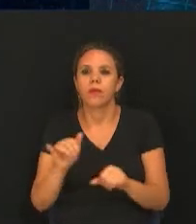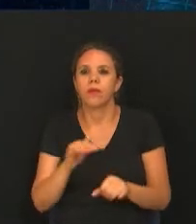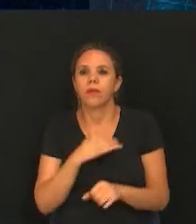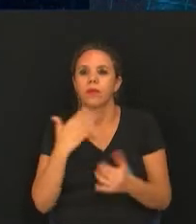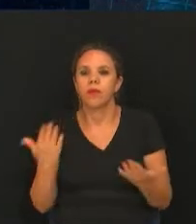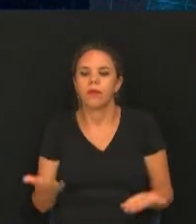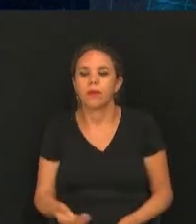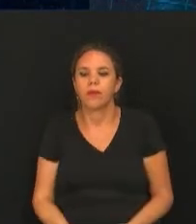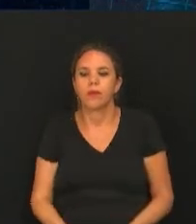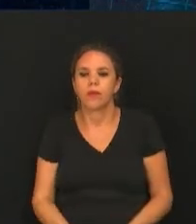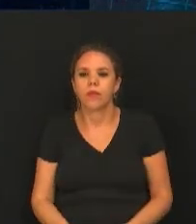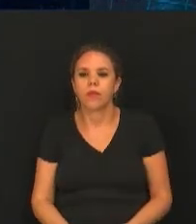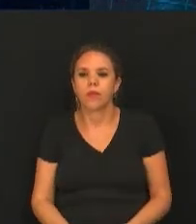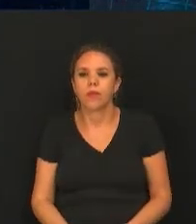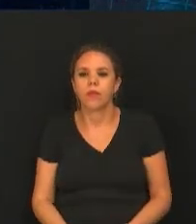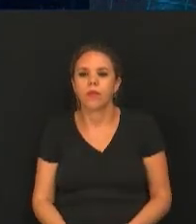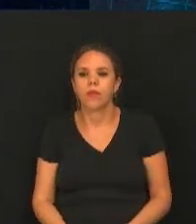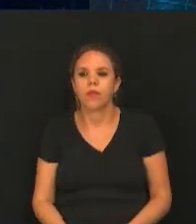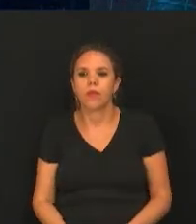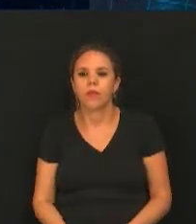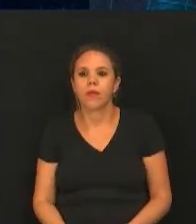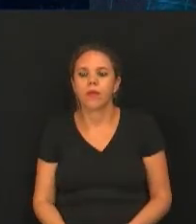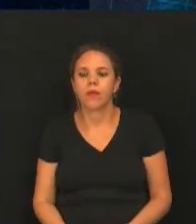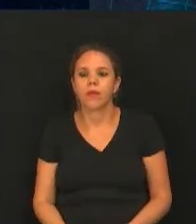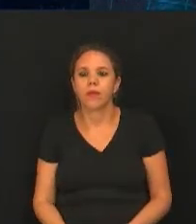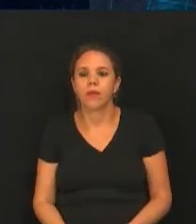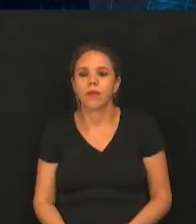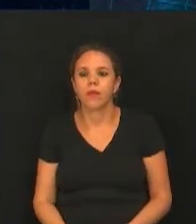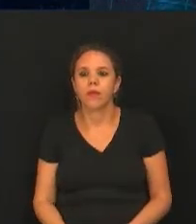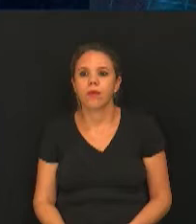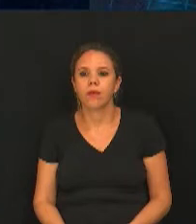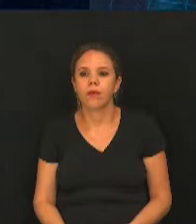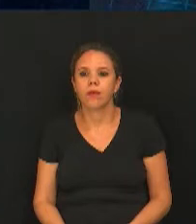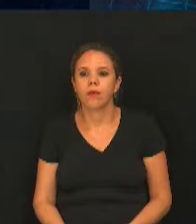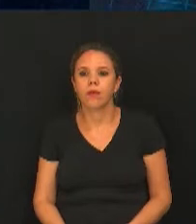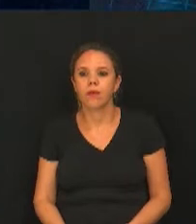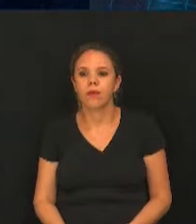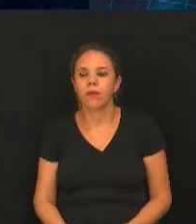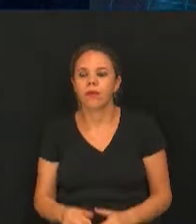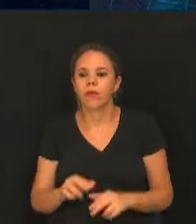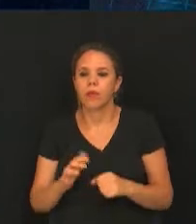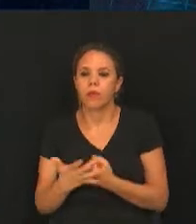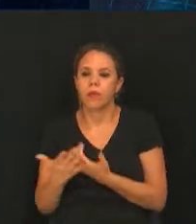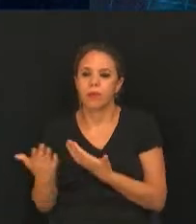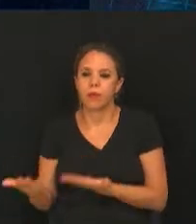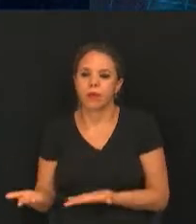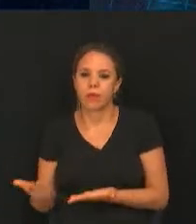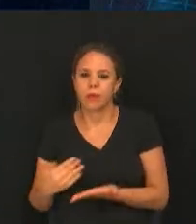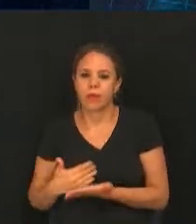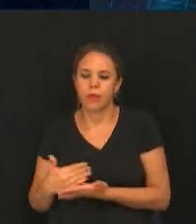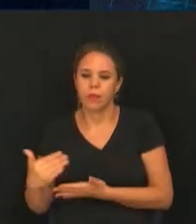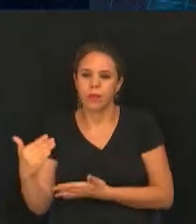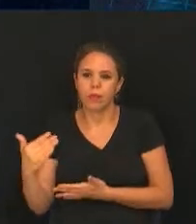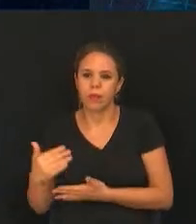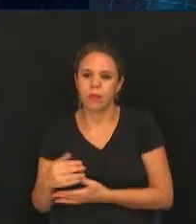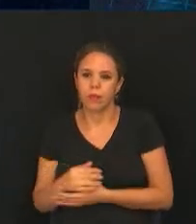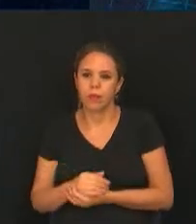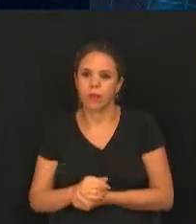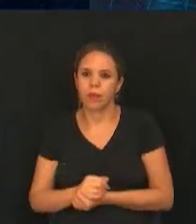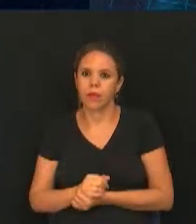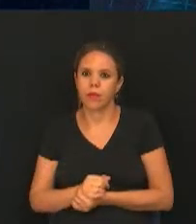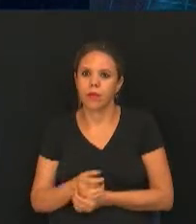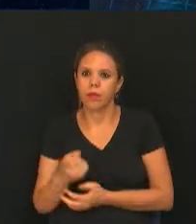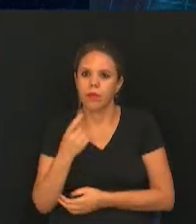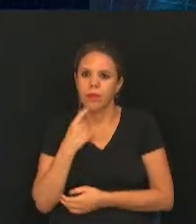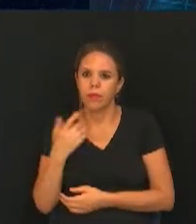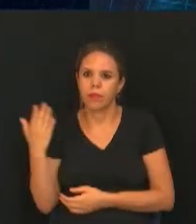nossa região, Viviane? Olha, 12.013 mortes confirmadas devido à Covid-19 desde o início da pandemia e Campinas, até